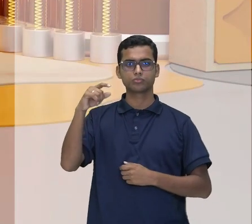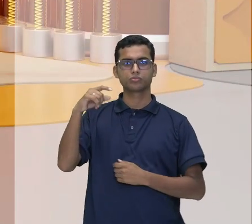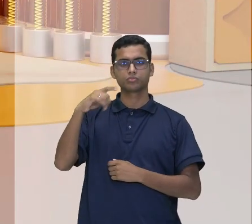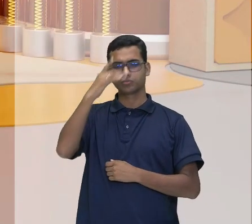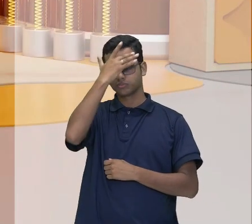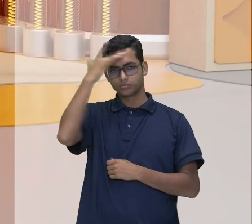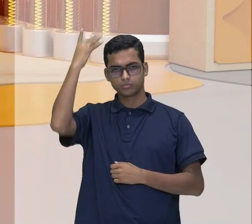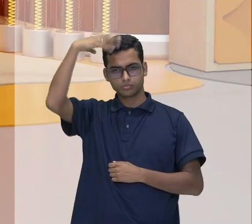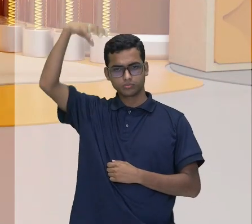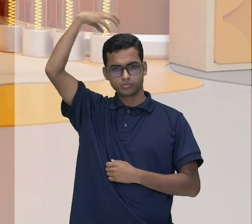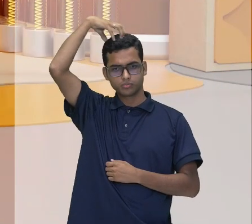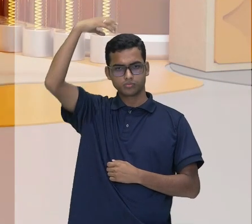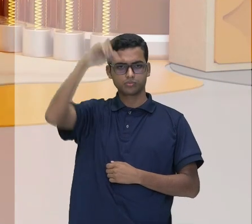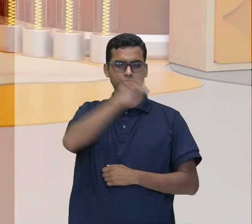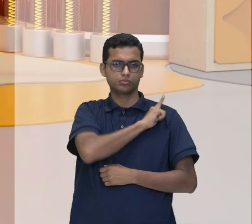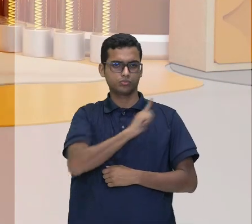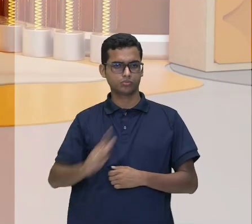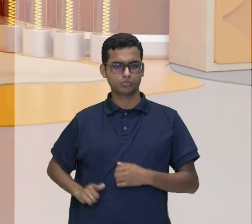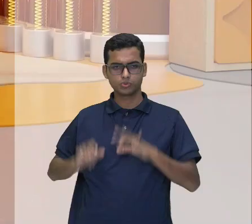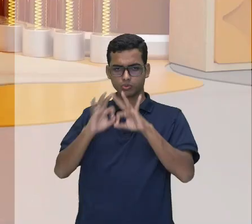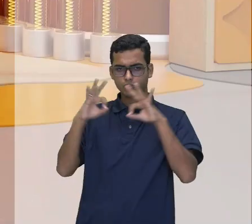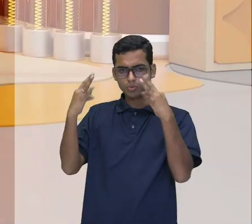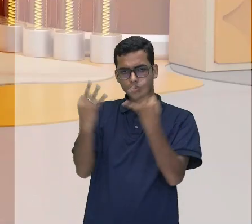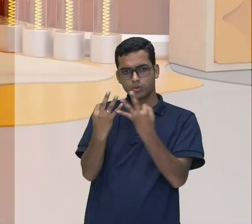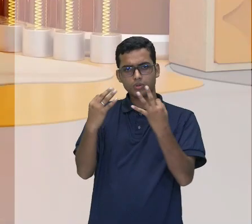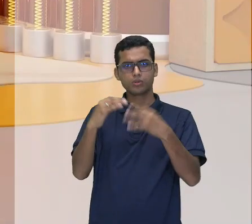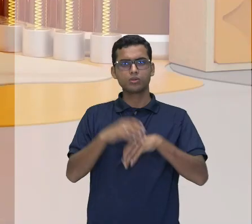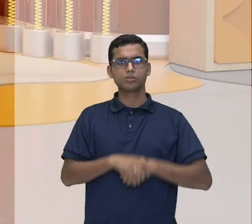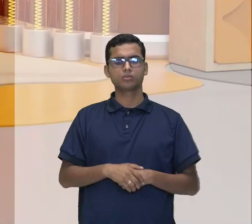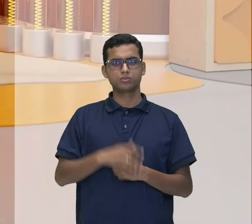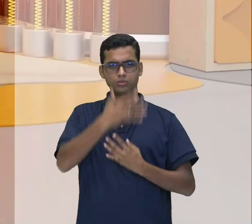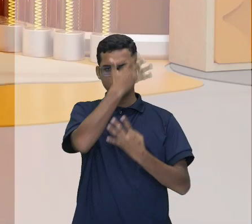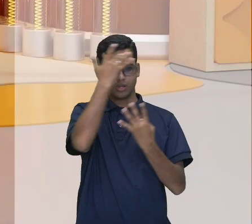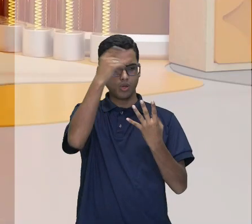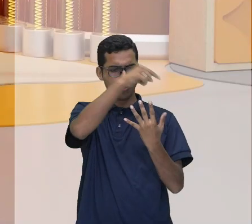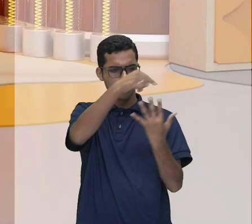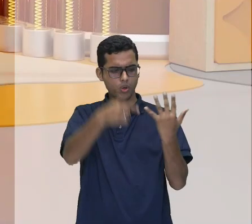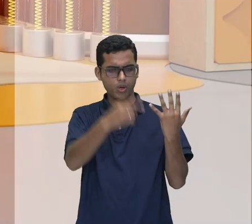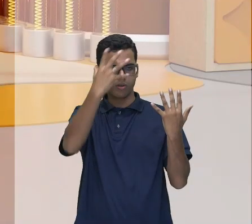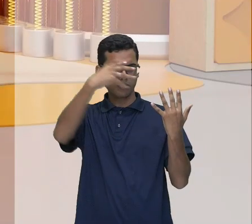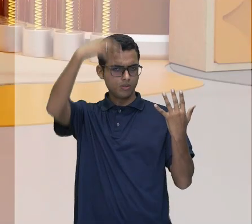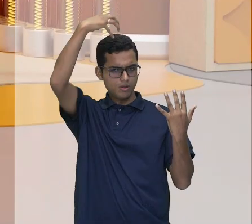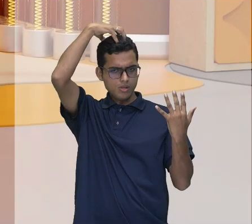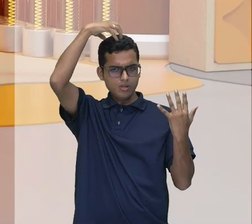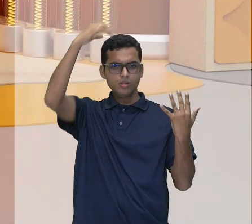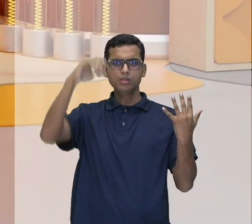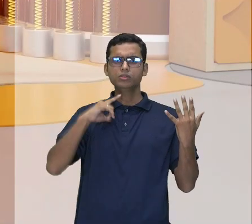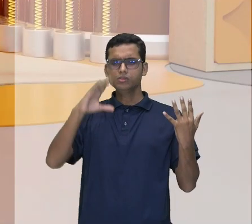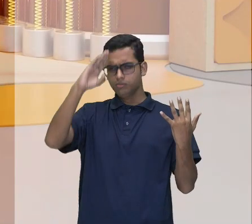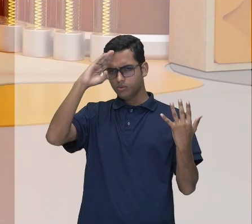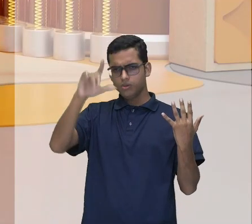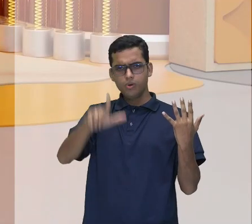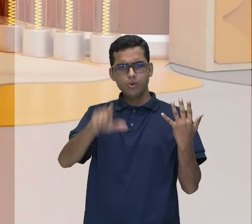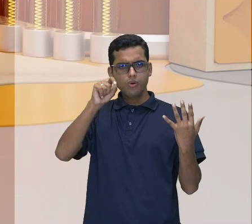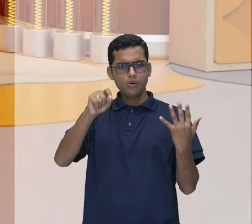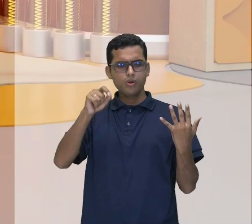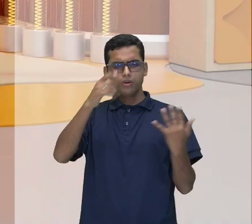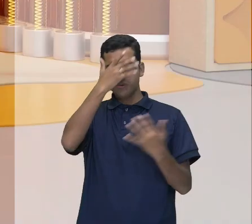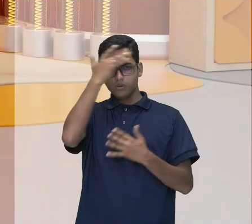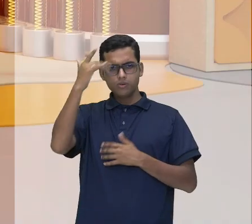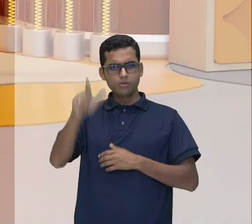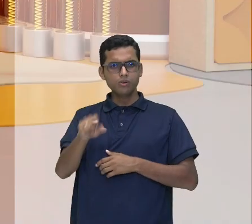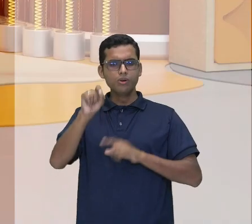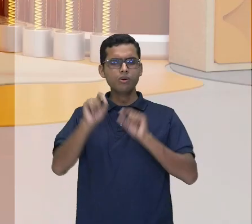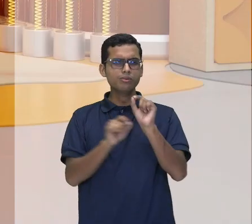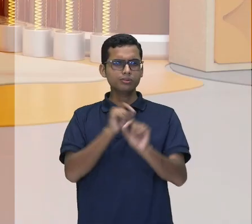da família do governante. Então, colocava-se ali os principais príncipes, e um dos requisitos para ser eleito